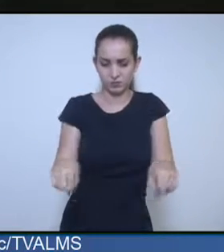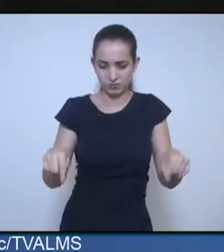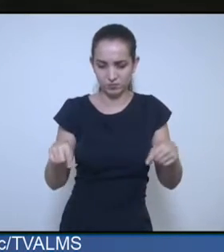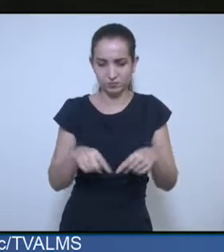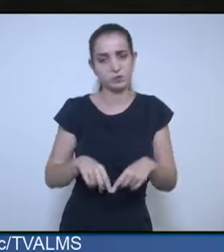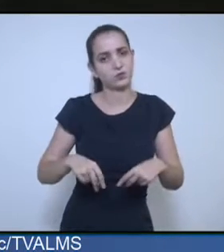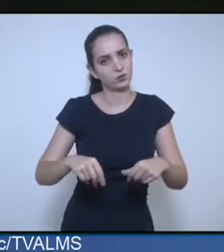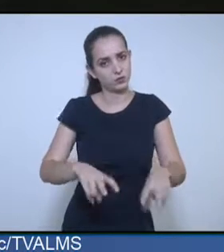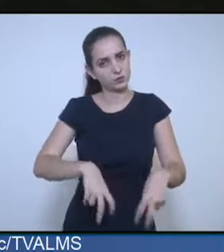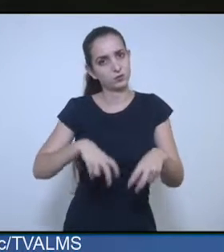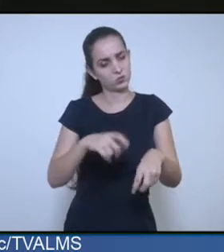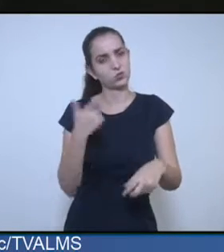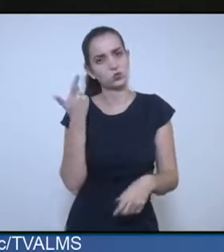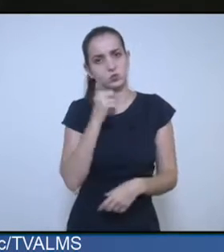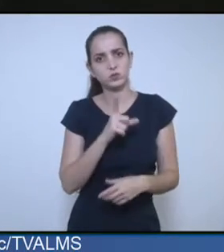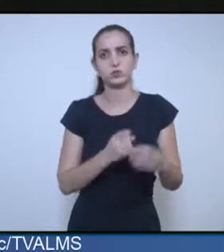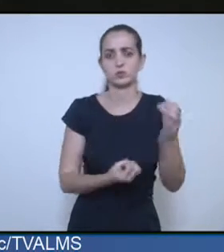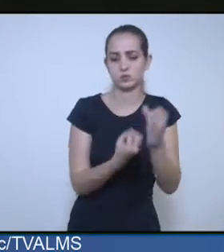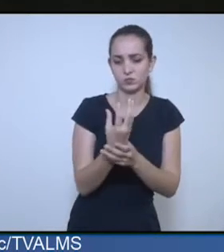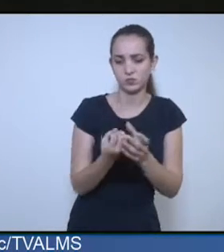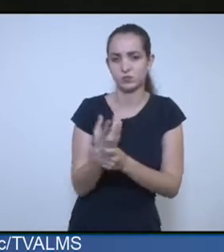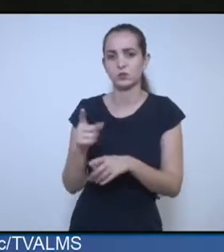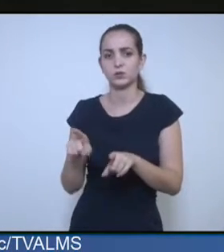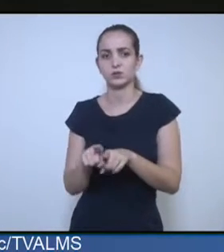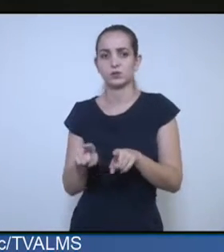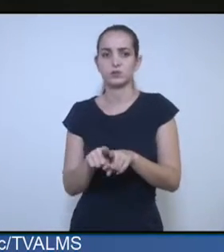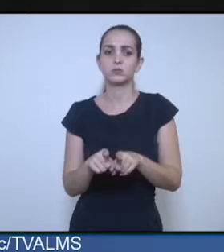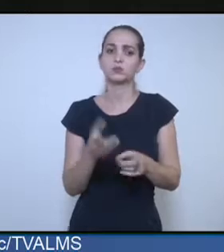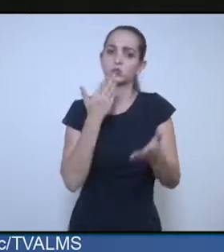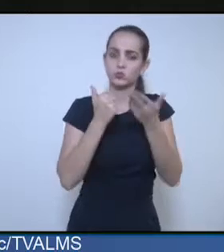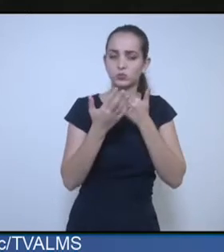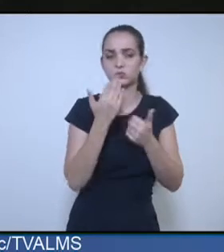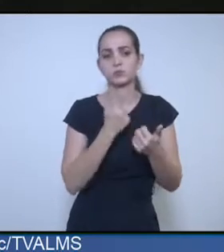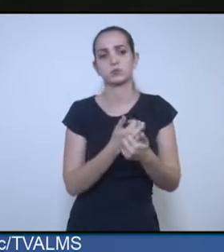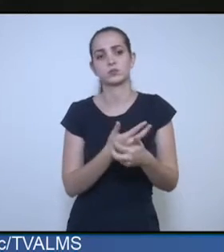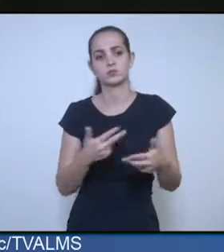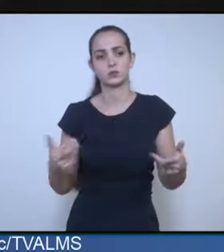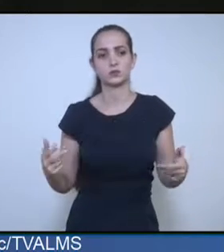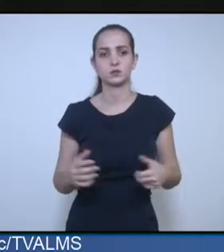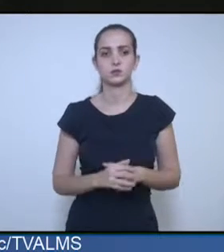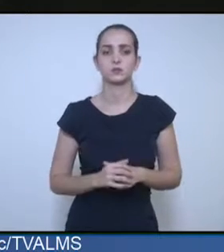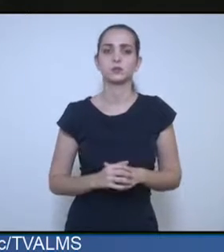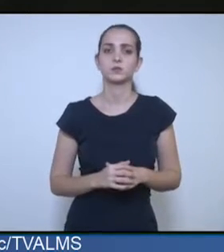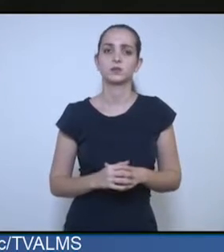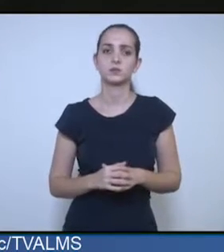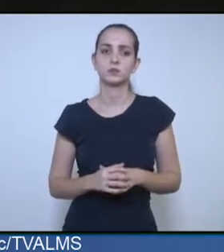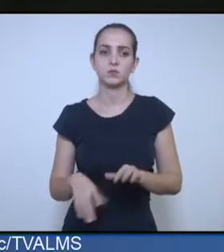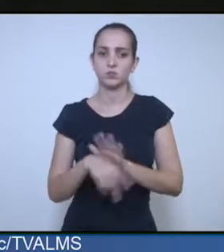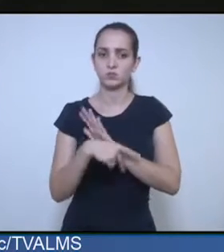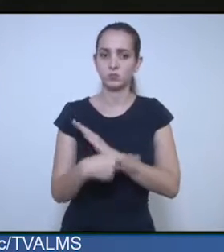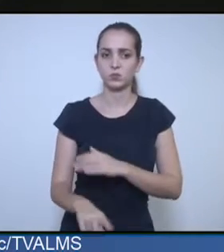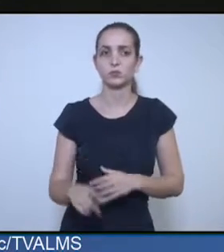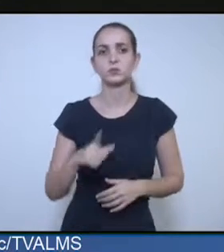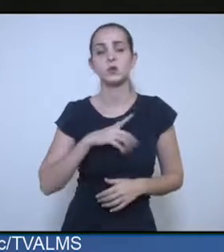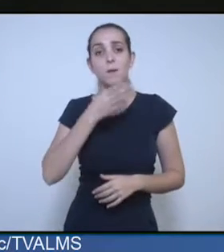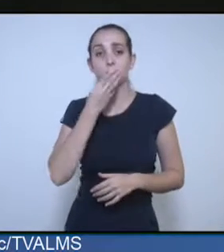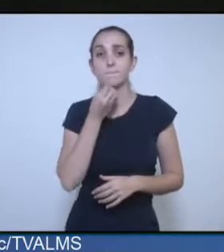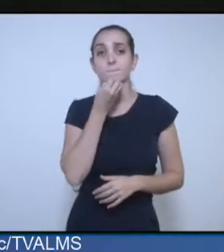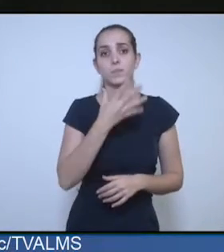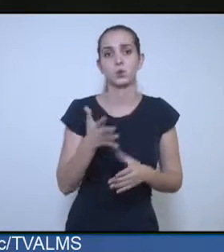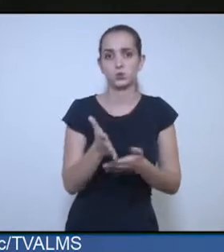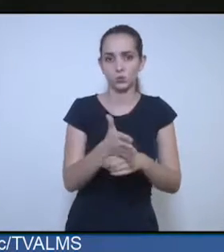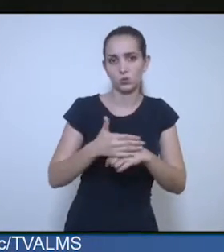tirar o seu sustento, e, acima de tudo, permite produzir produtos de boa